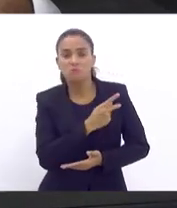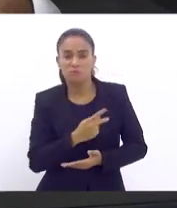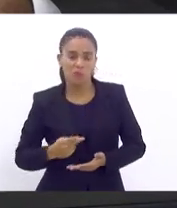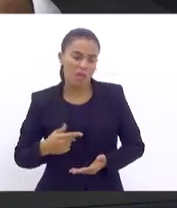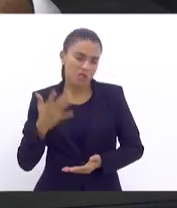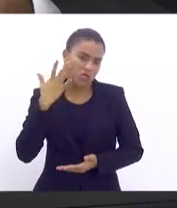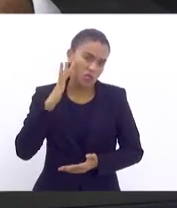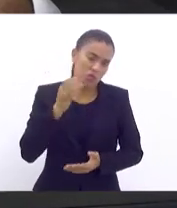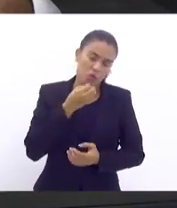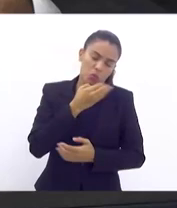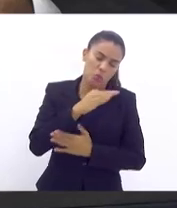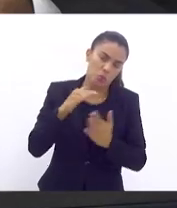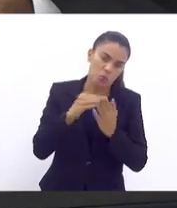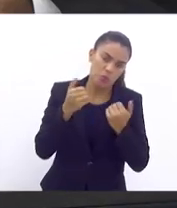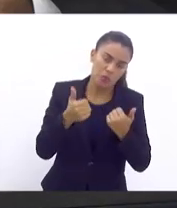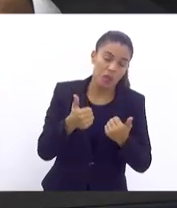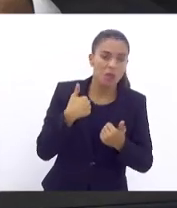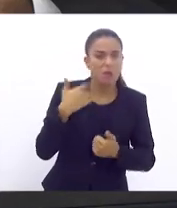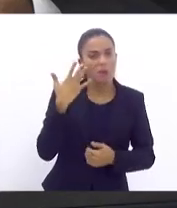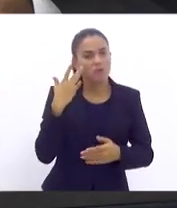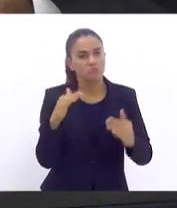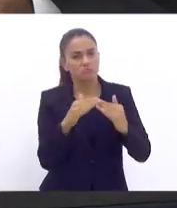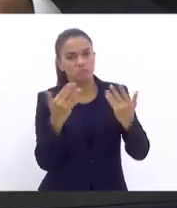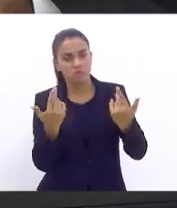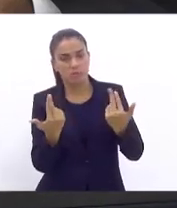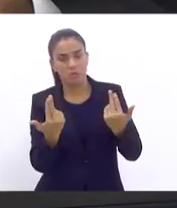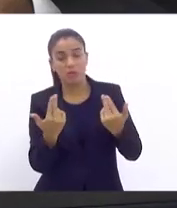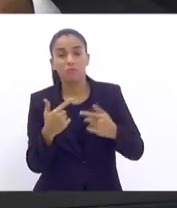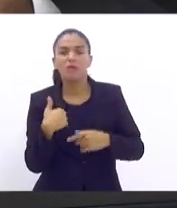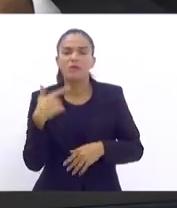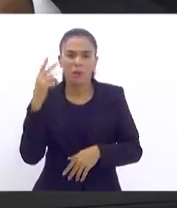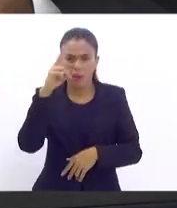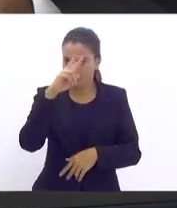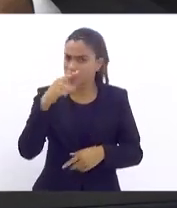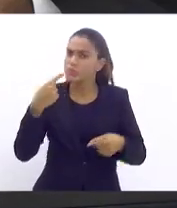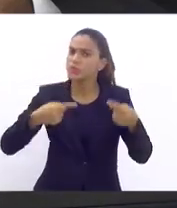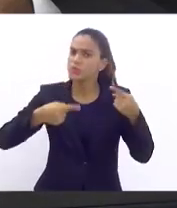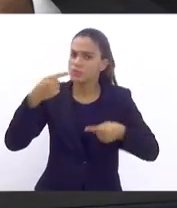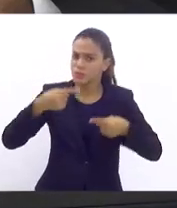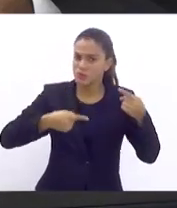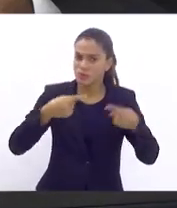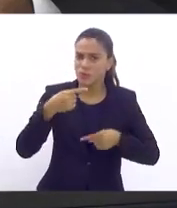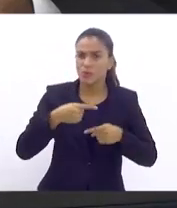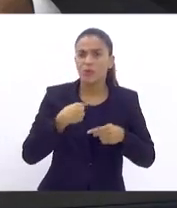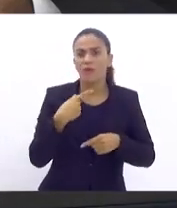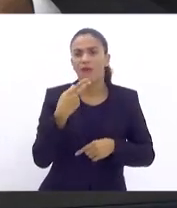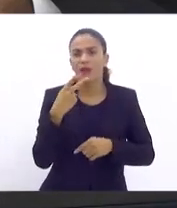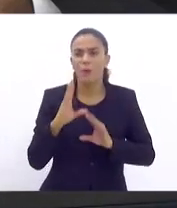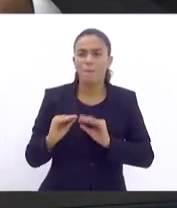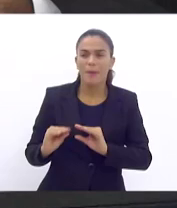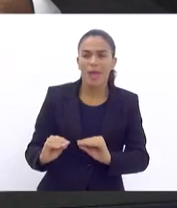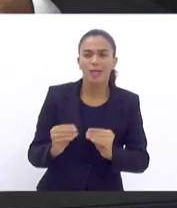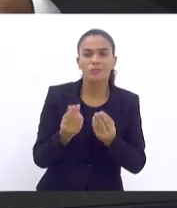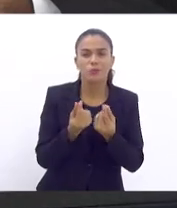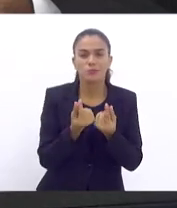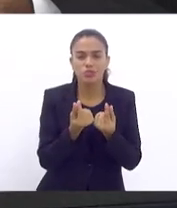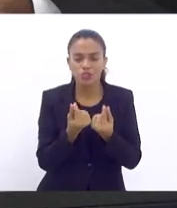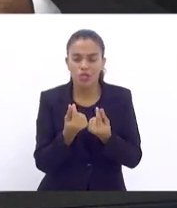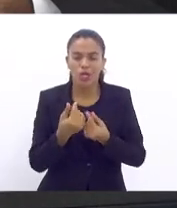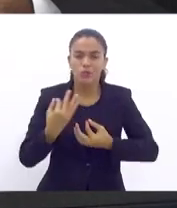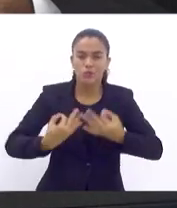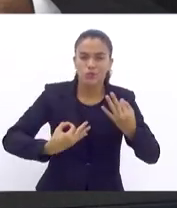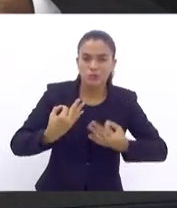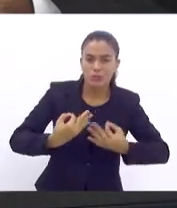por mim tá tudo bem também mas eu me lembro que havia essa discussão de connecte mexe com custo judiciais etc